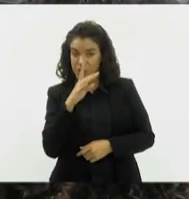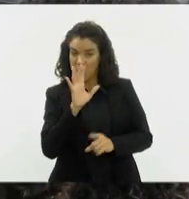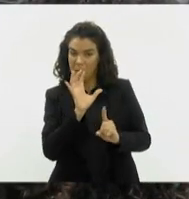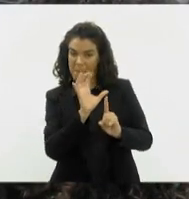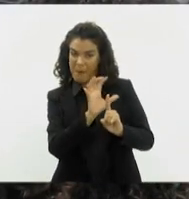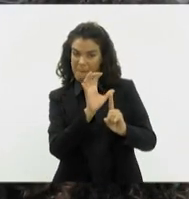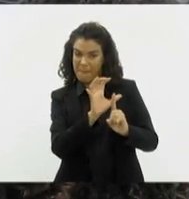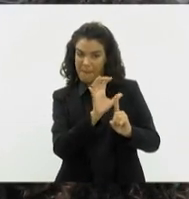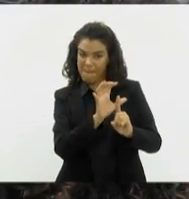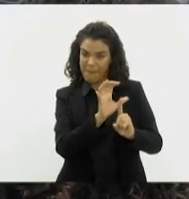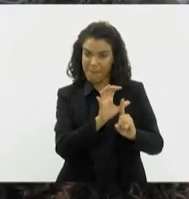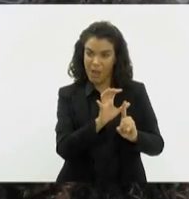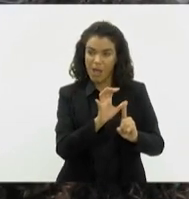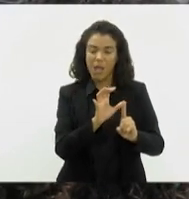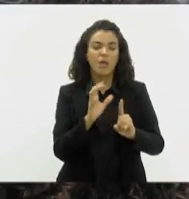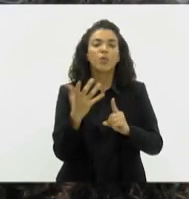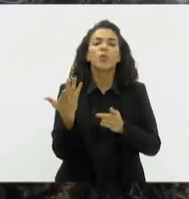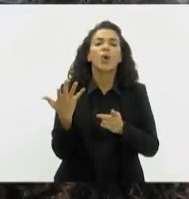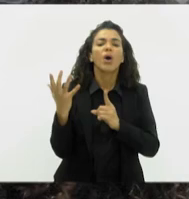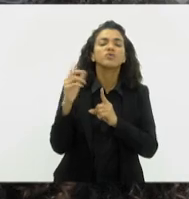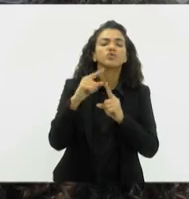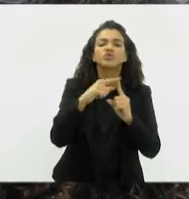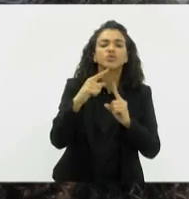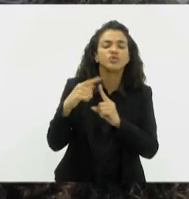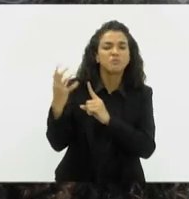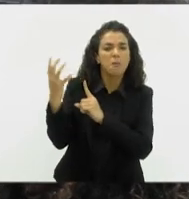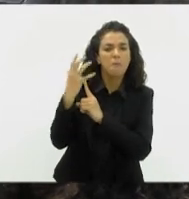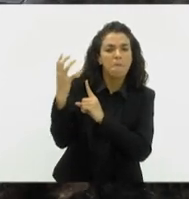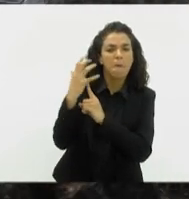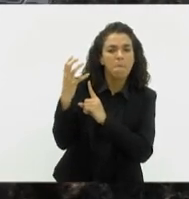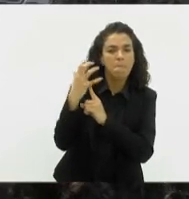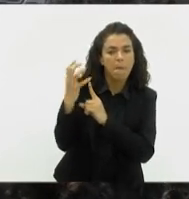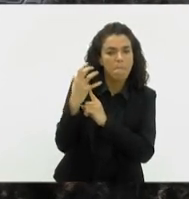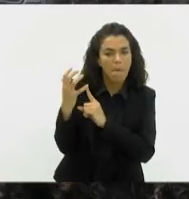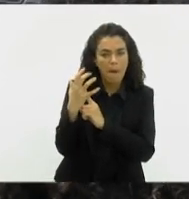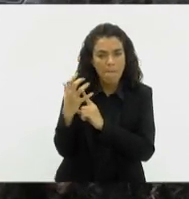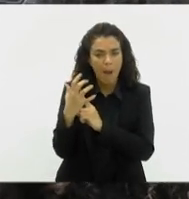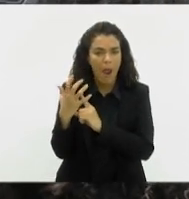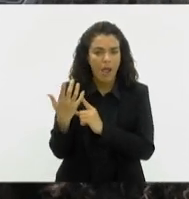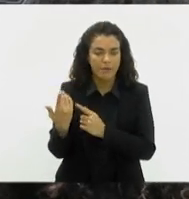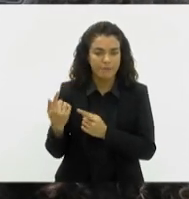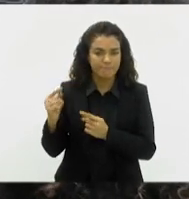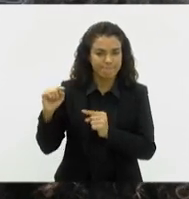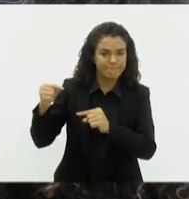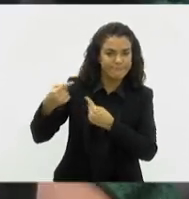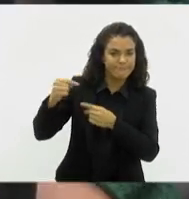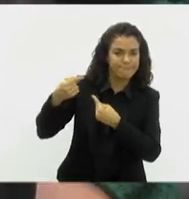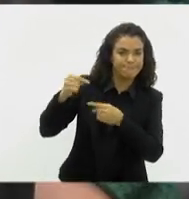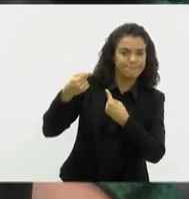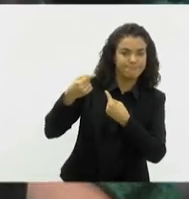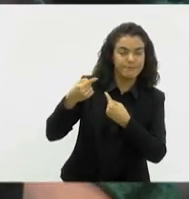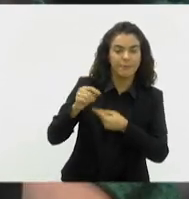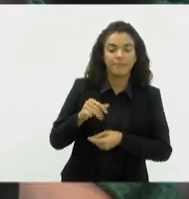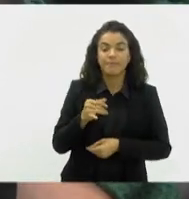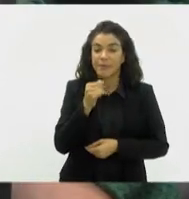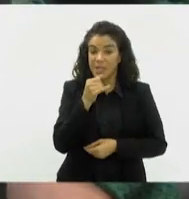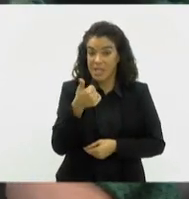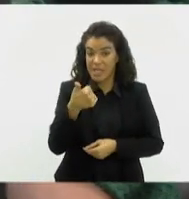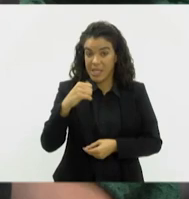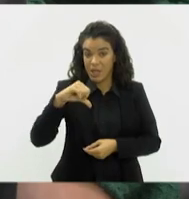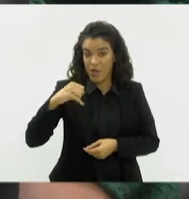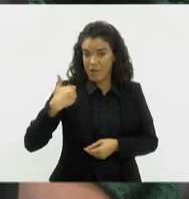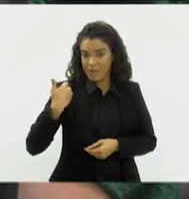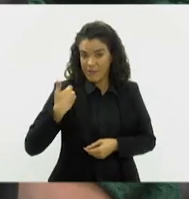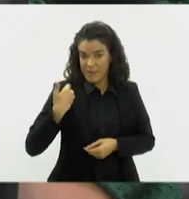muito ameaçado. Quais eram as ameaças que o senhor sofria que justificavam o senhor utilizar uma arma de fogo? Vossa Excelência, eu tinha 19 anos